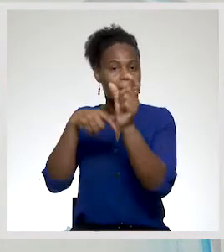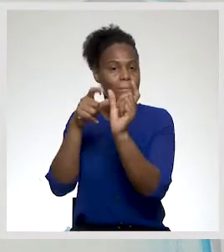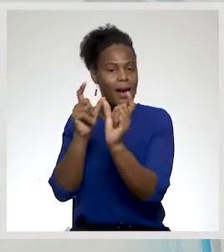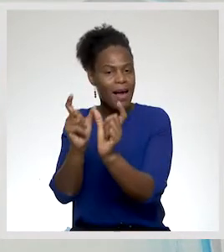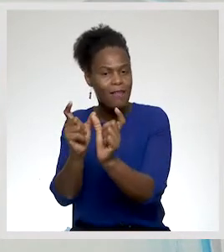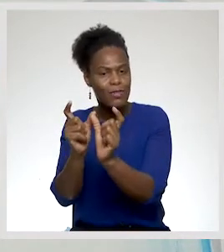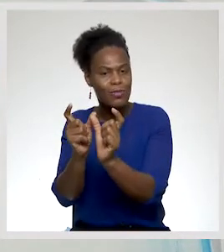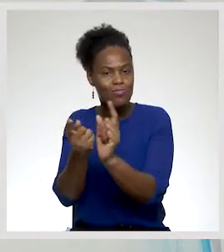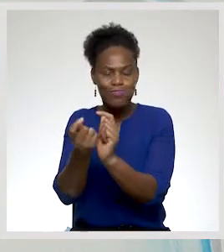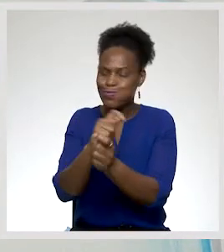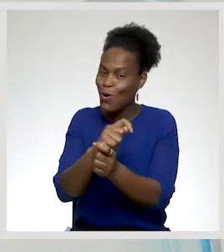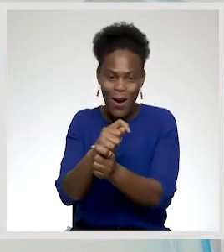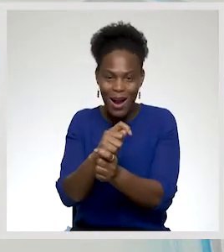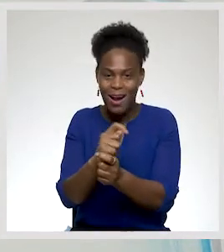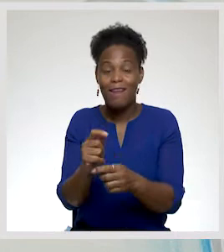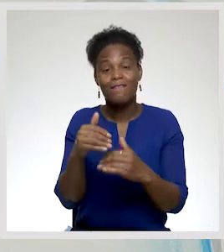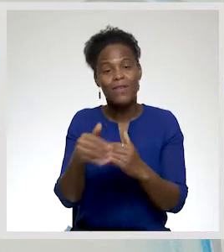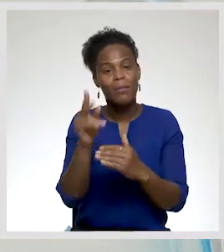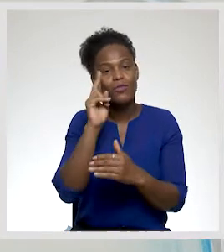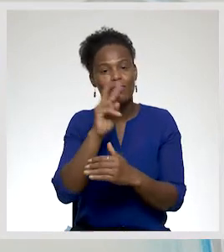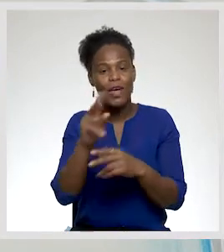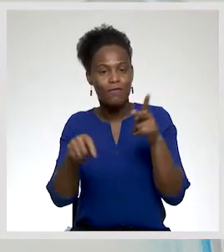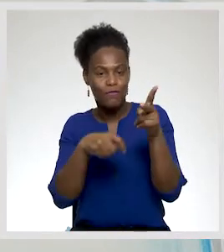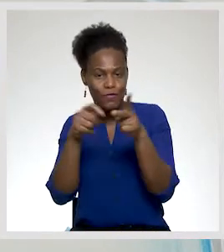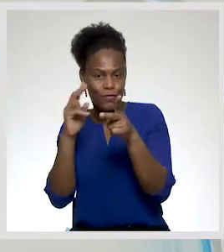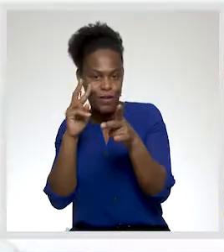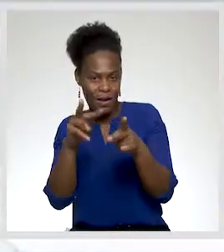palavras invariáveis, vamos assistir um vídeo.